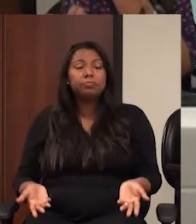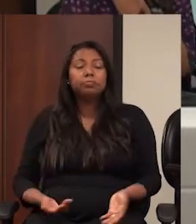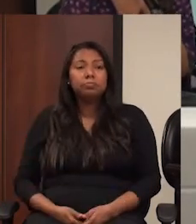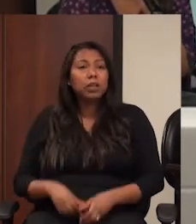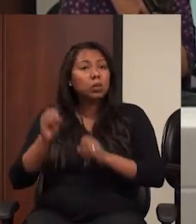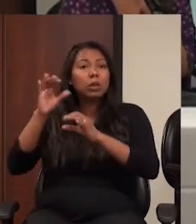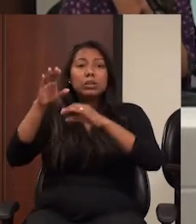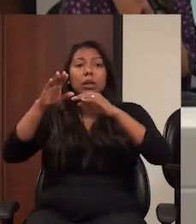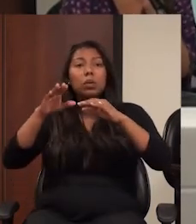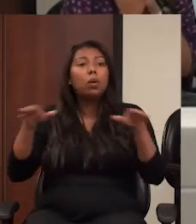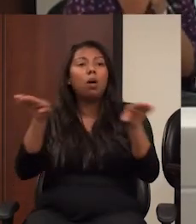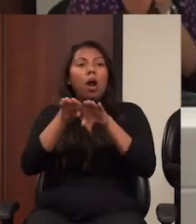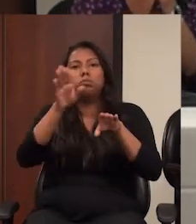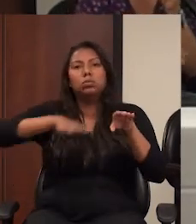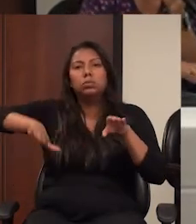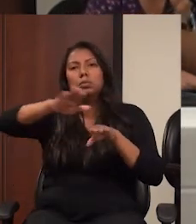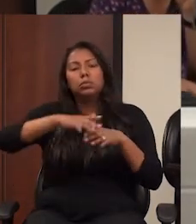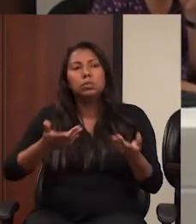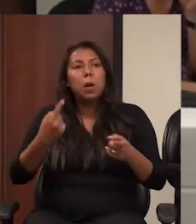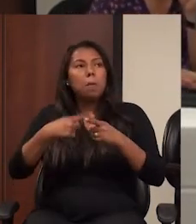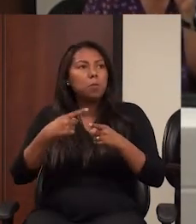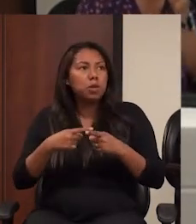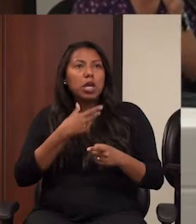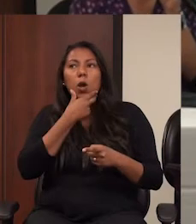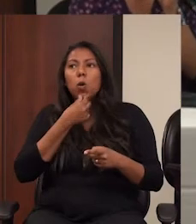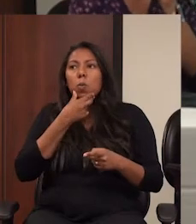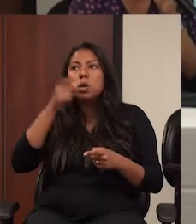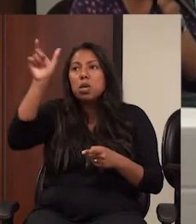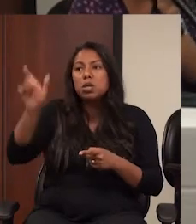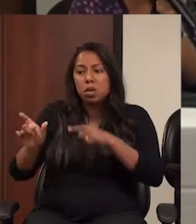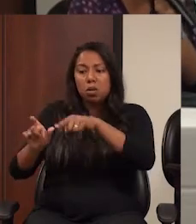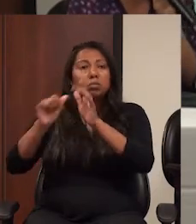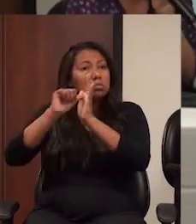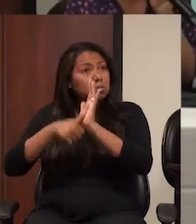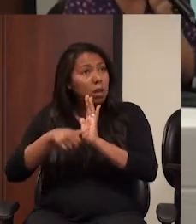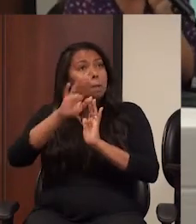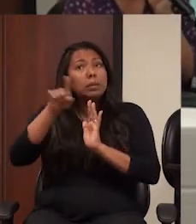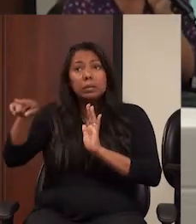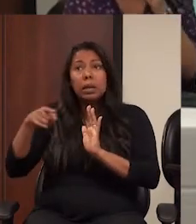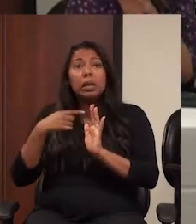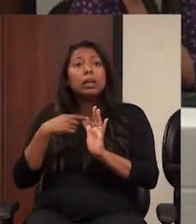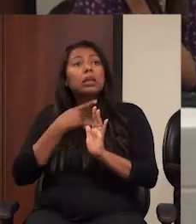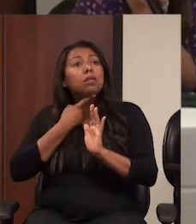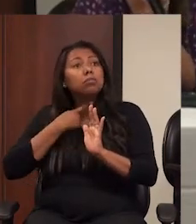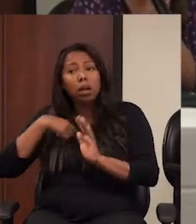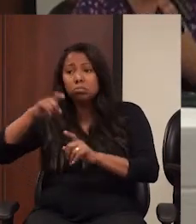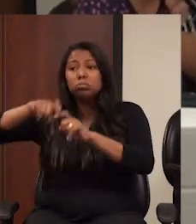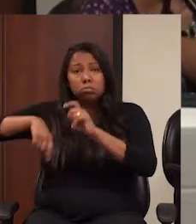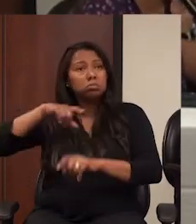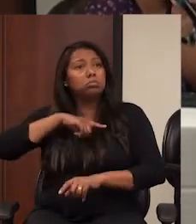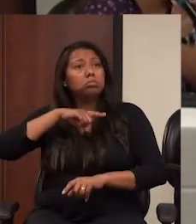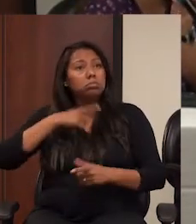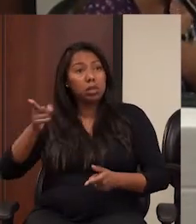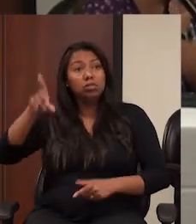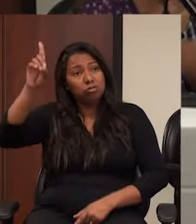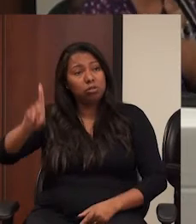é igual para todo mundo. Por quê? Porque o menino que tem síndrome de Down, ele tem vontade sexual. E vai ter. E tem